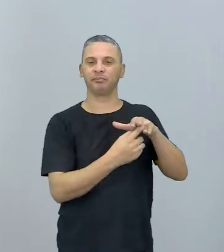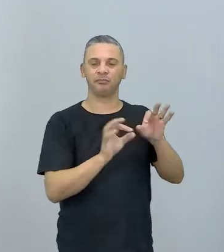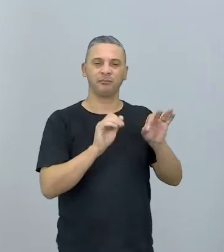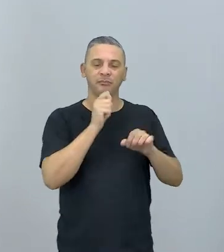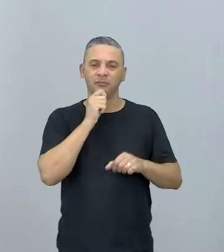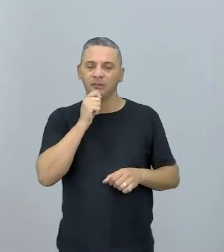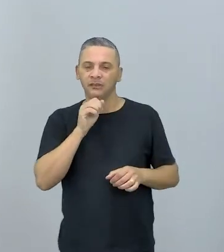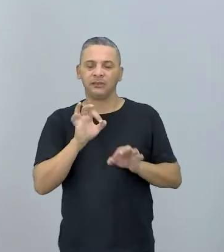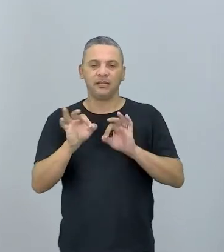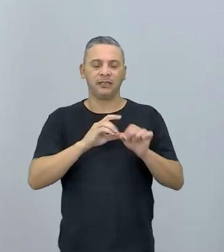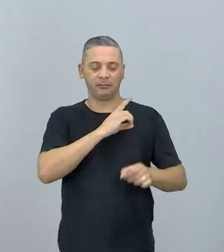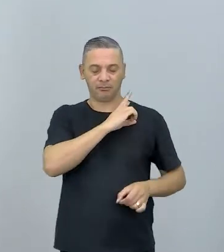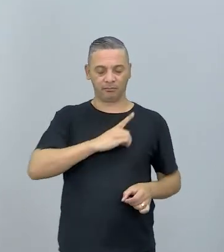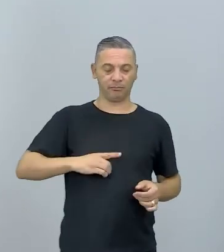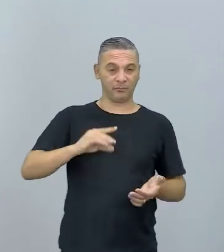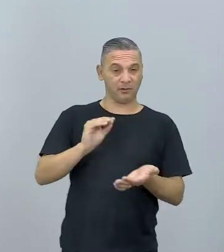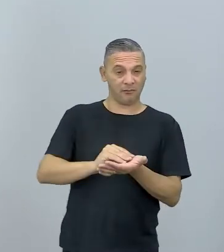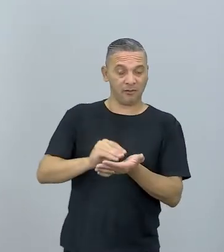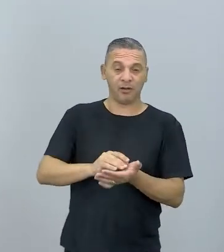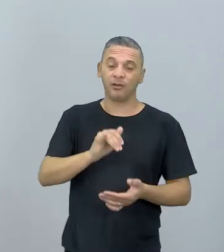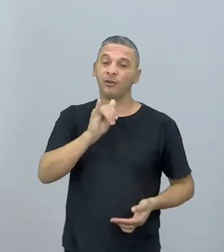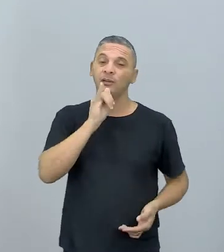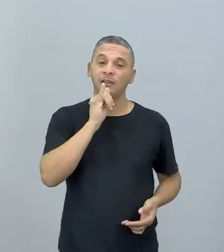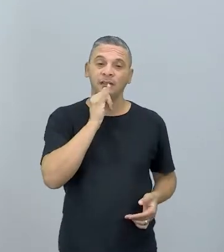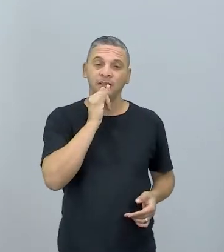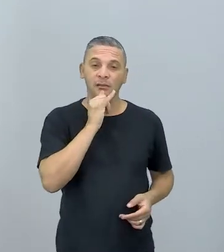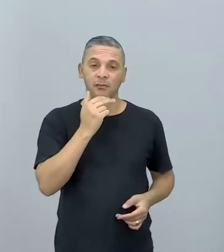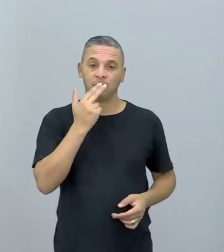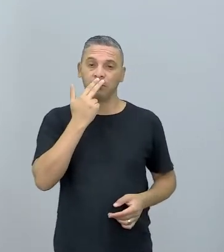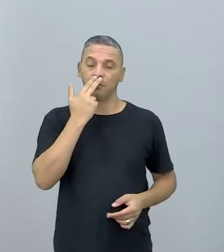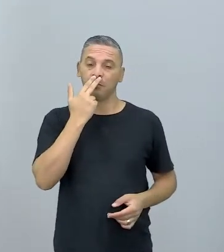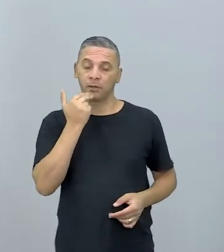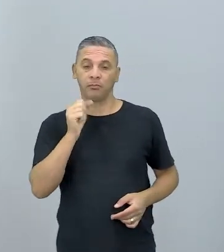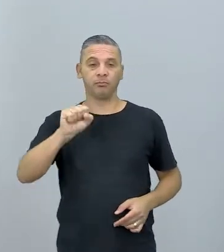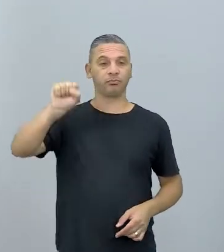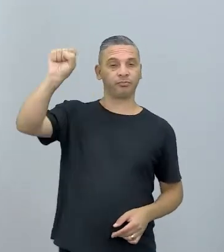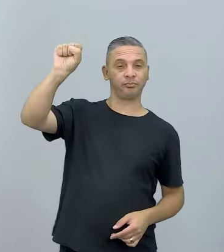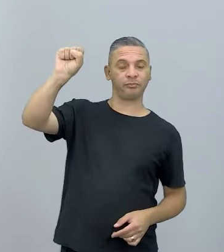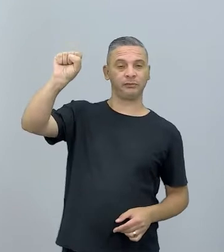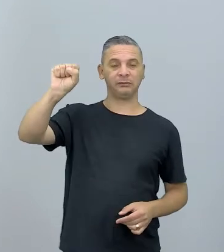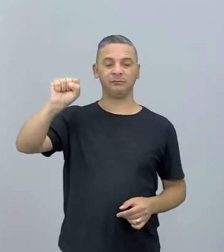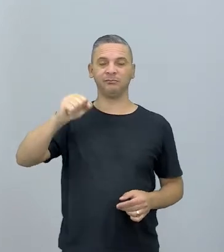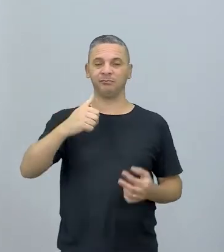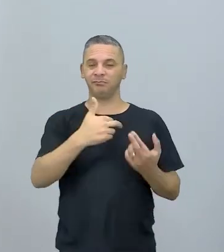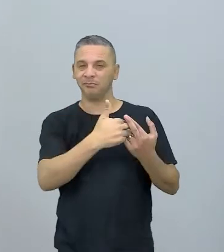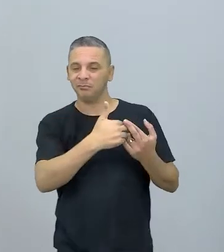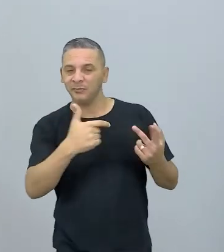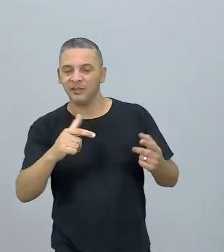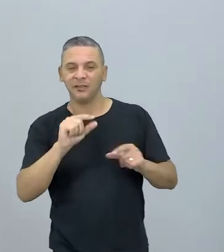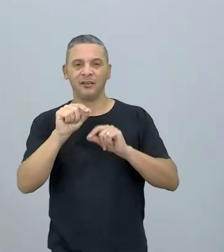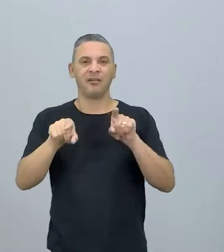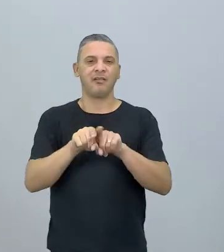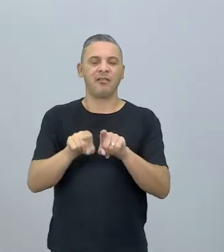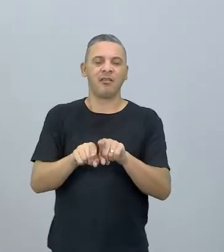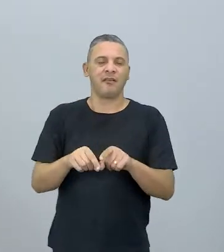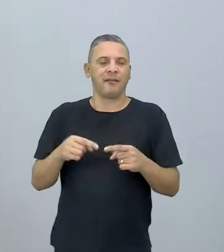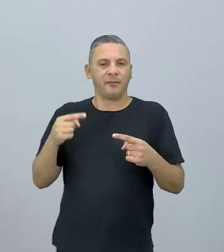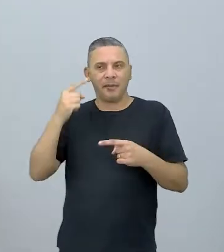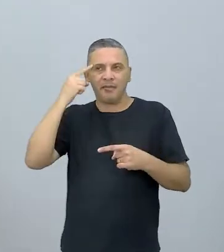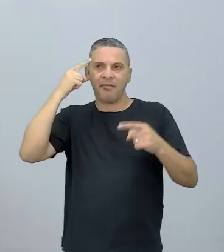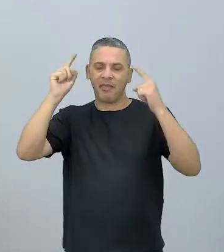Discursos que poderiam conduzir, por exemplo, ao nazismo, ao fascismo, elas tinham um conjunto de